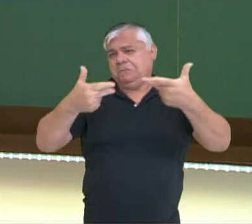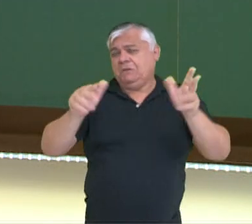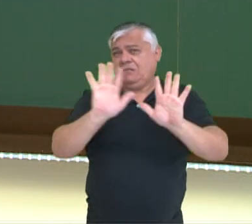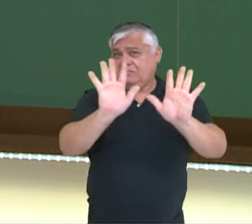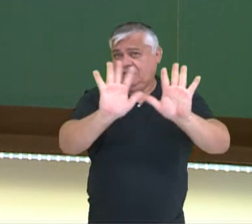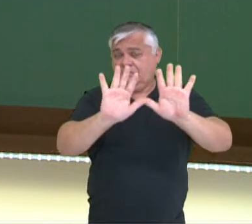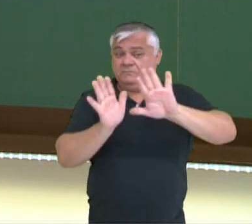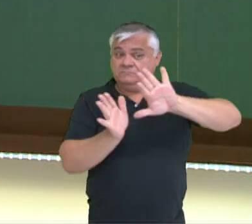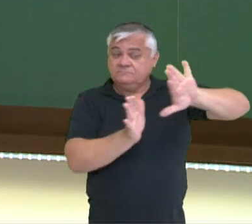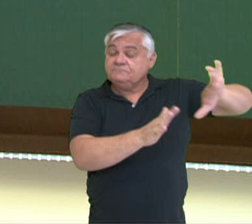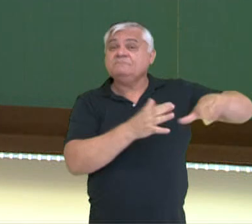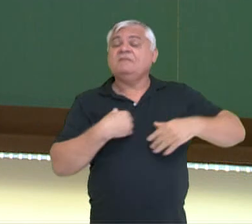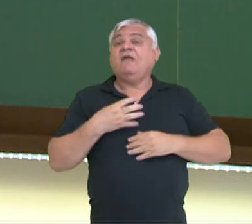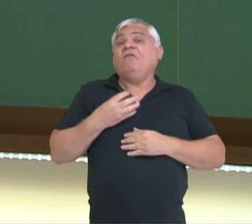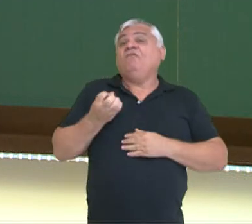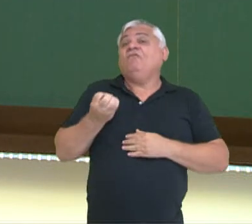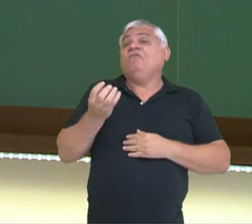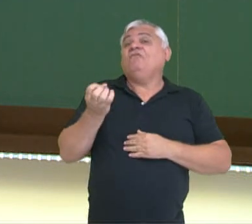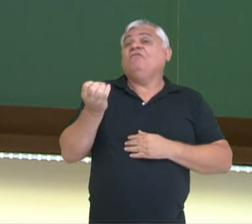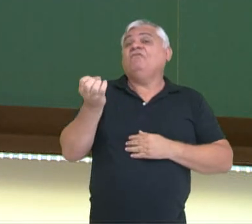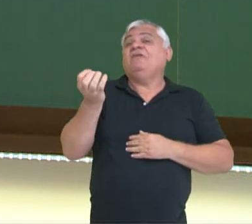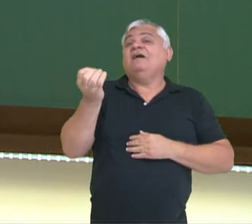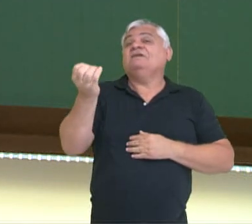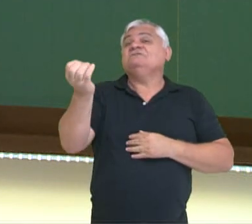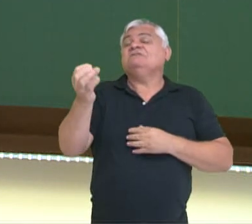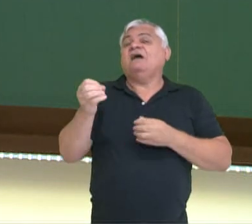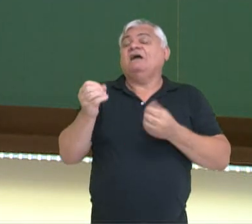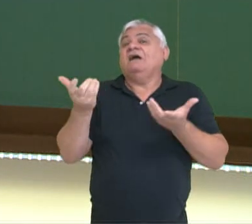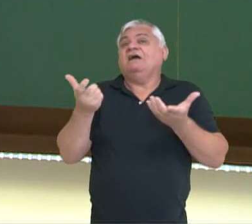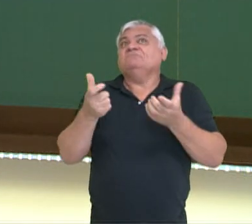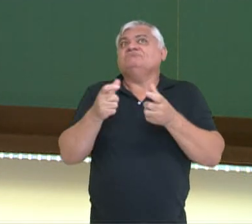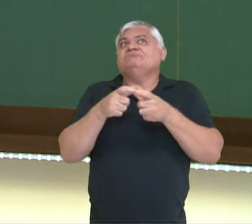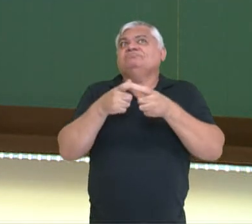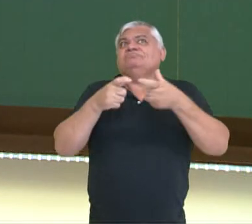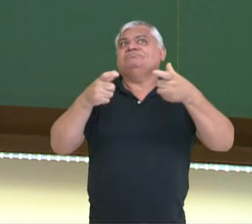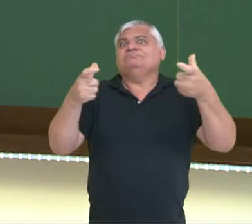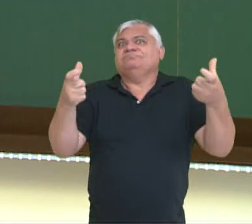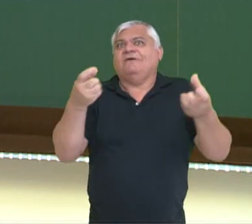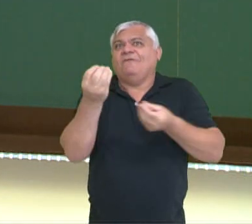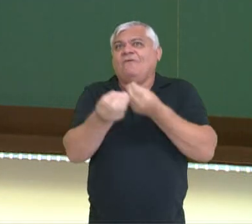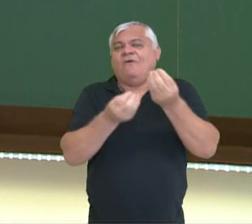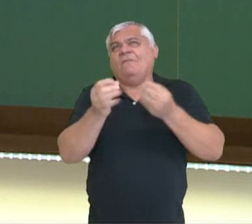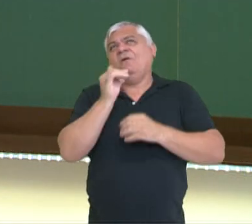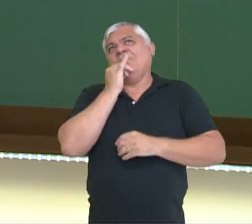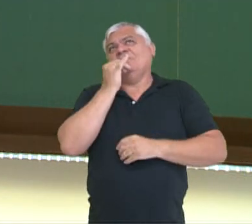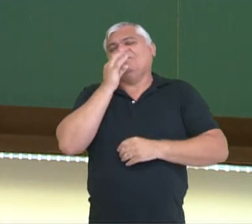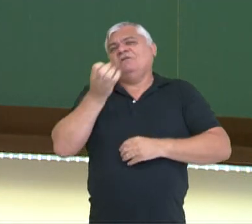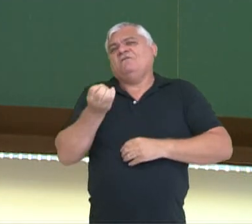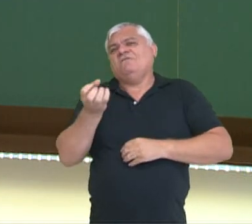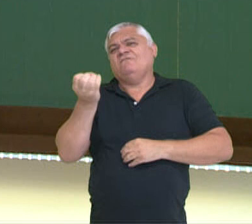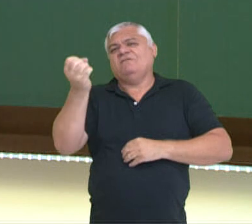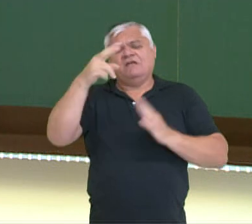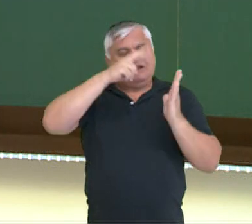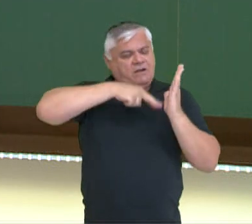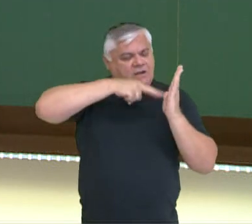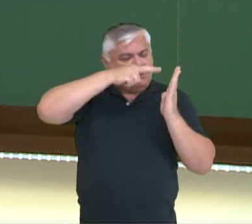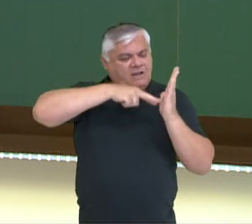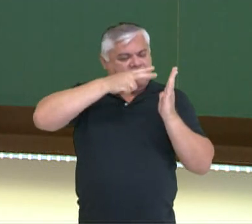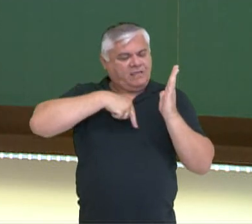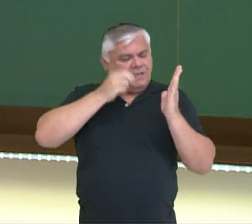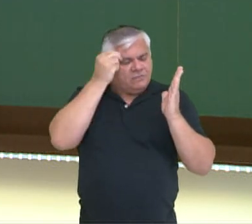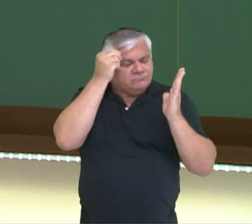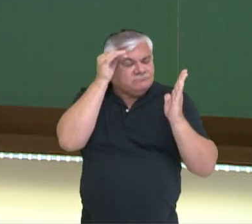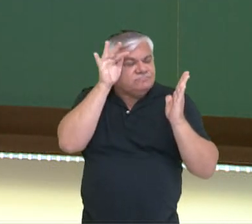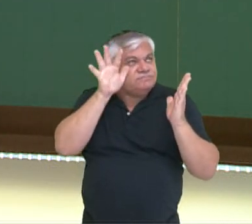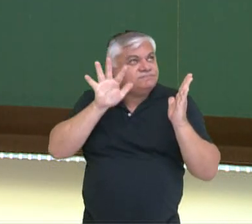pensar na viagem, né? Num sentido mais amplo. Quantas vezes podemos viajar através de uma leitura, da leitura de um